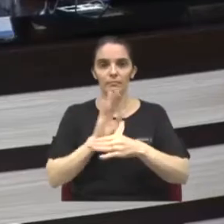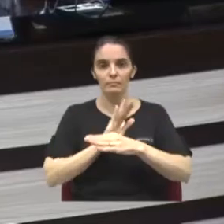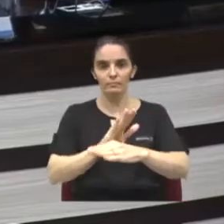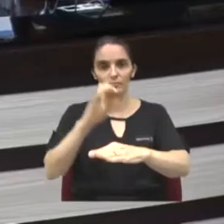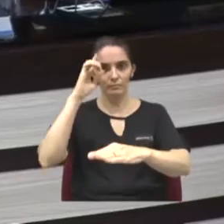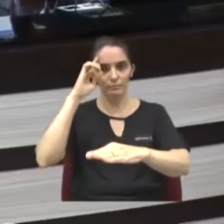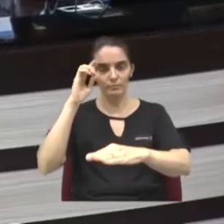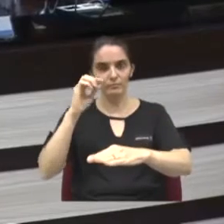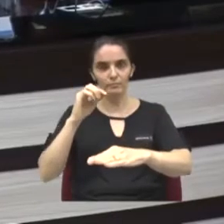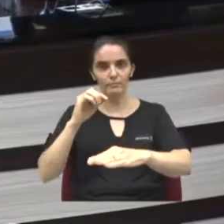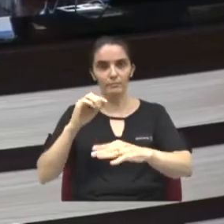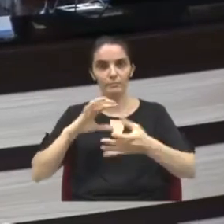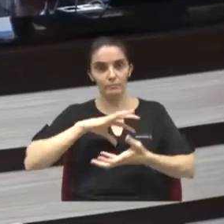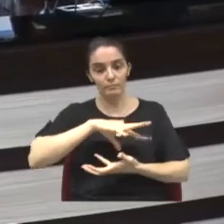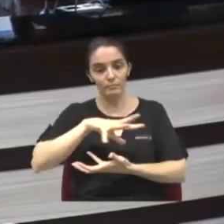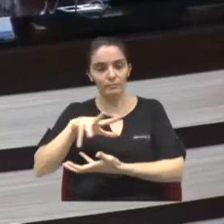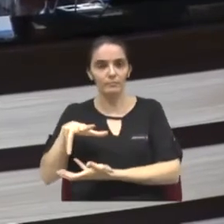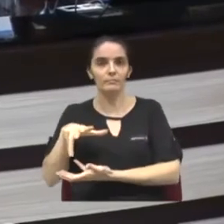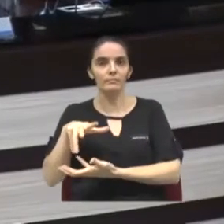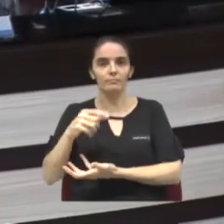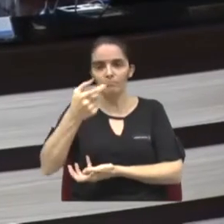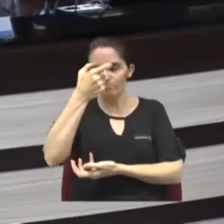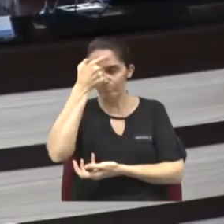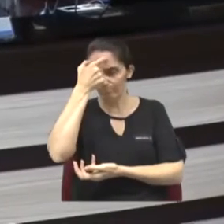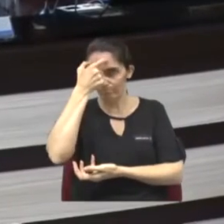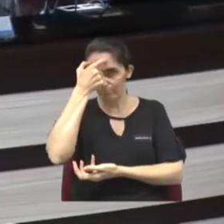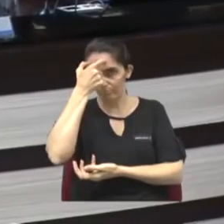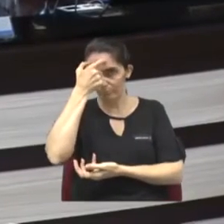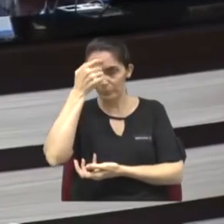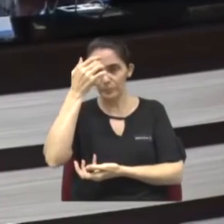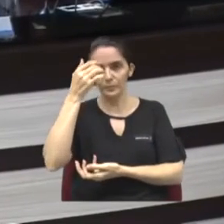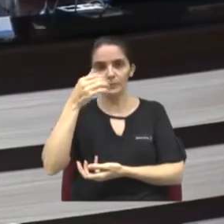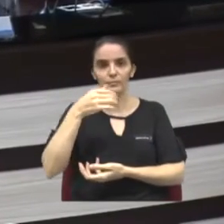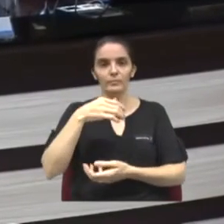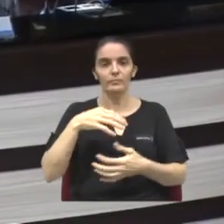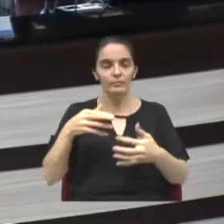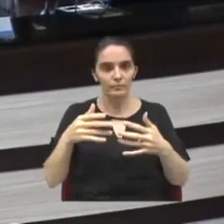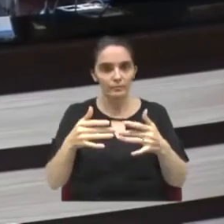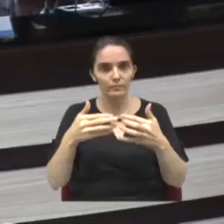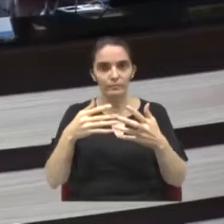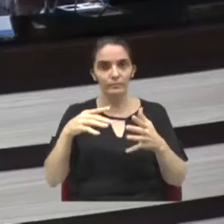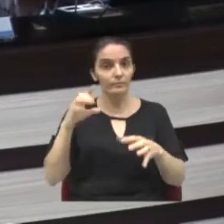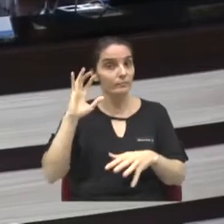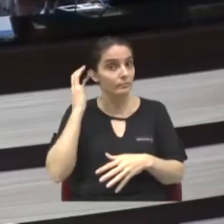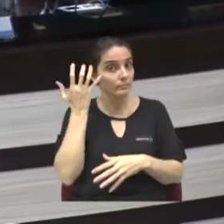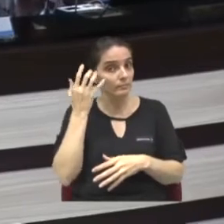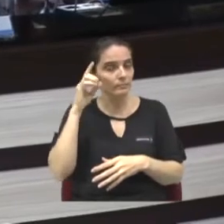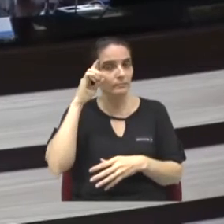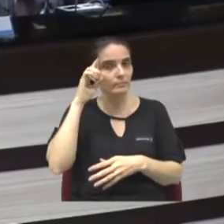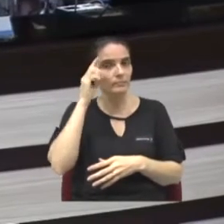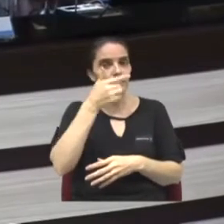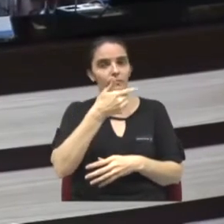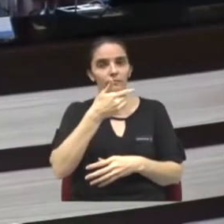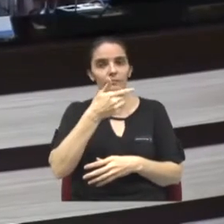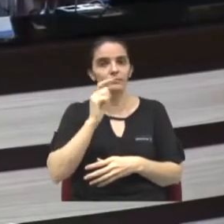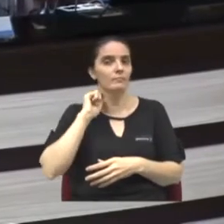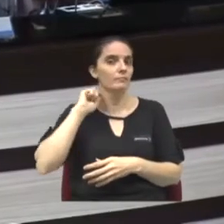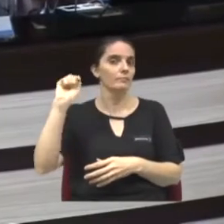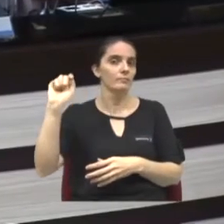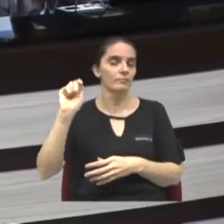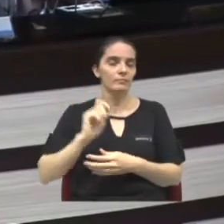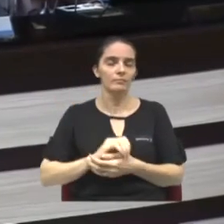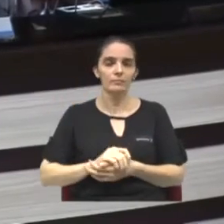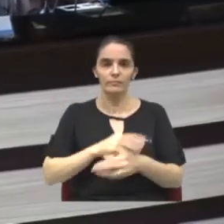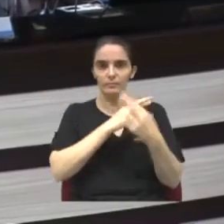Dia Mundial de Conscientização do Autismo, a ser comemorado anualmente no dia 2 de abril.